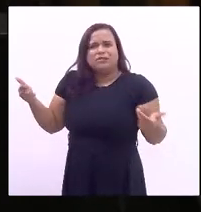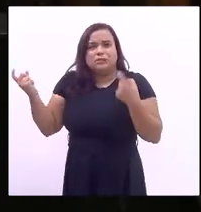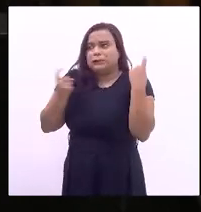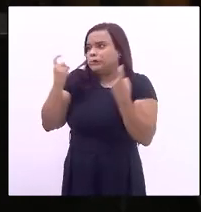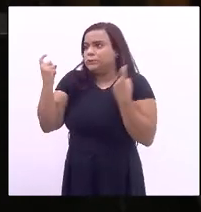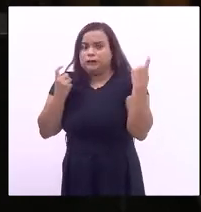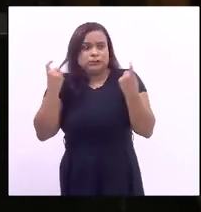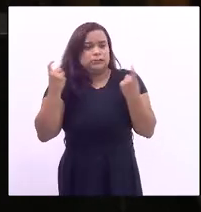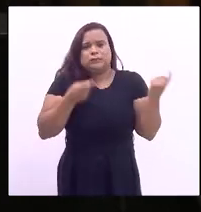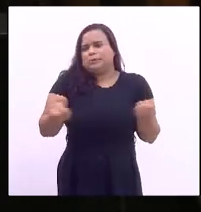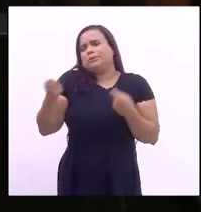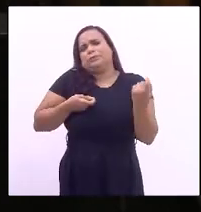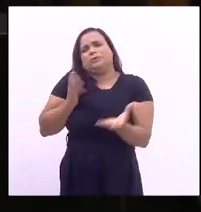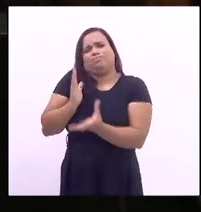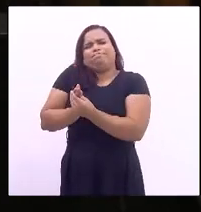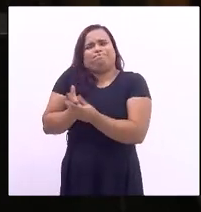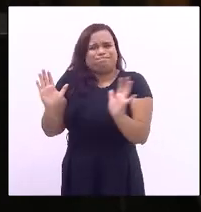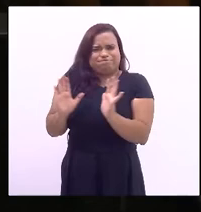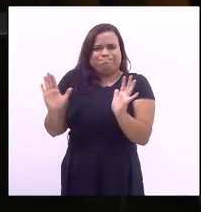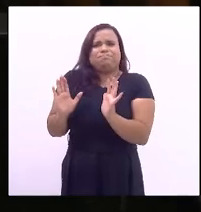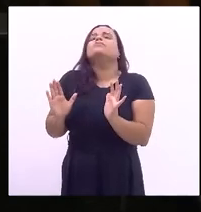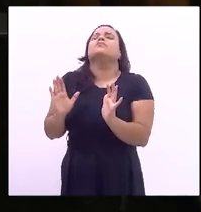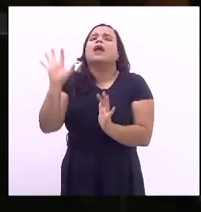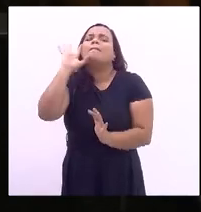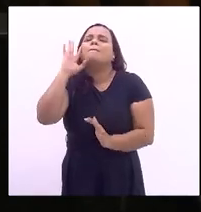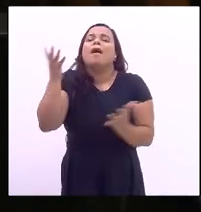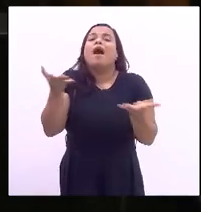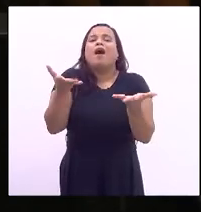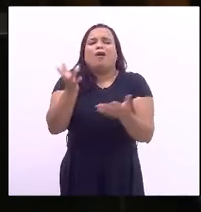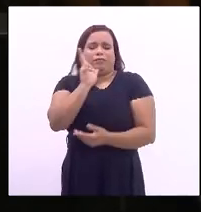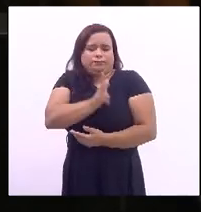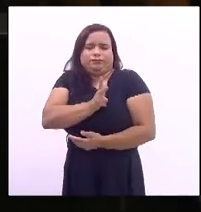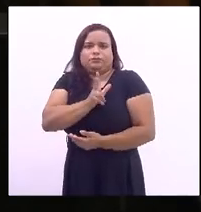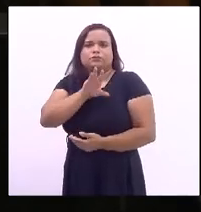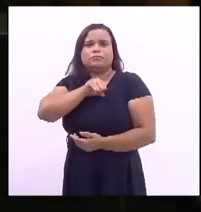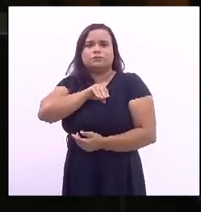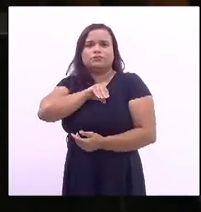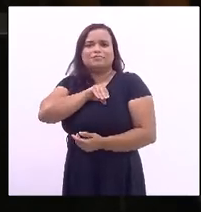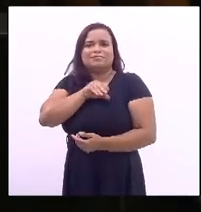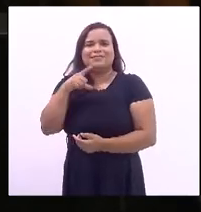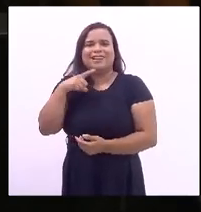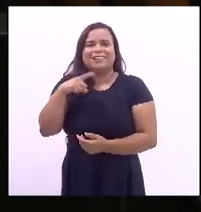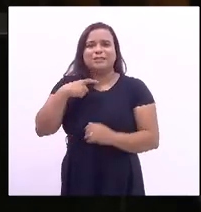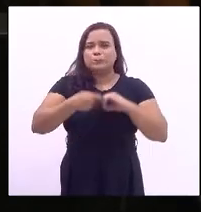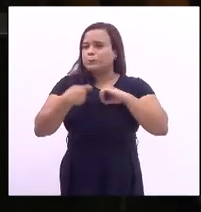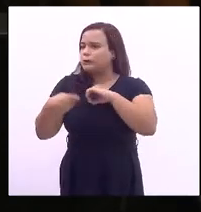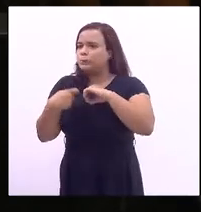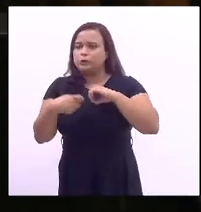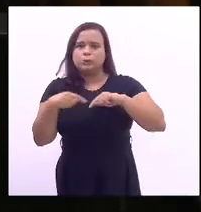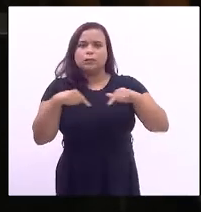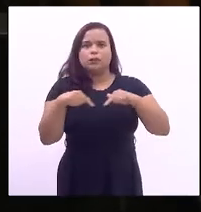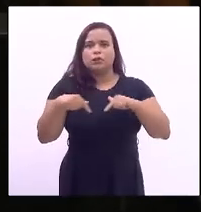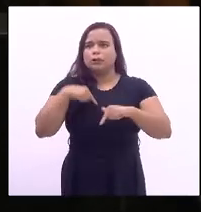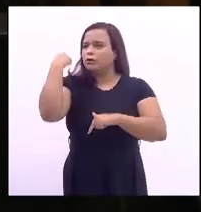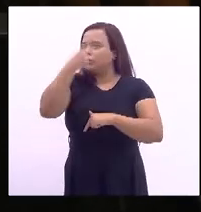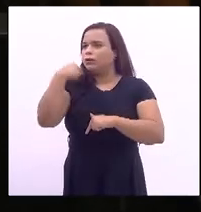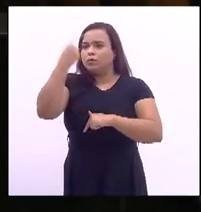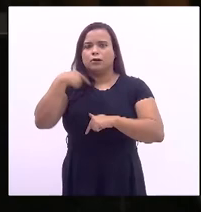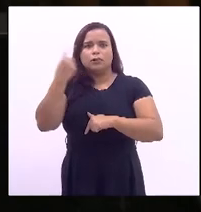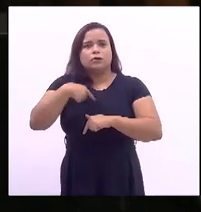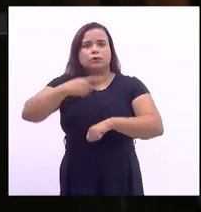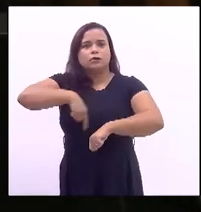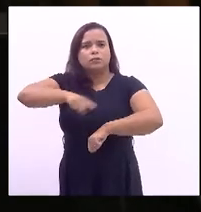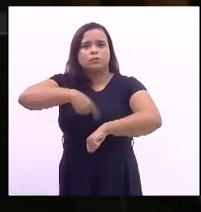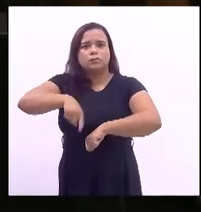responsabilizados judicialmente você imagina agora com uma câmera filmando o seu trabalho 24 horas